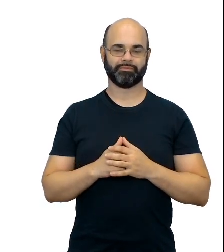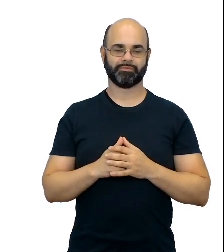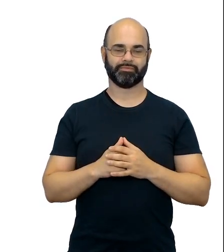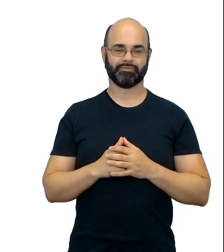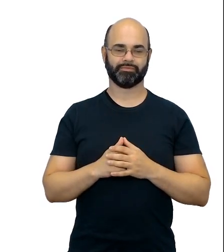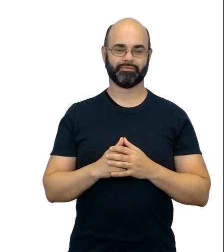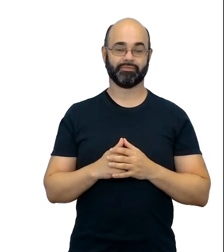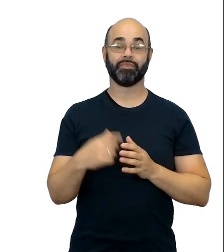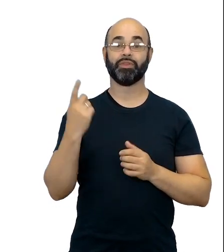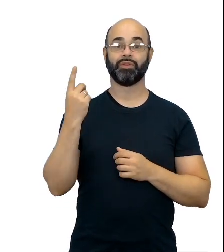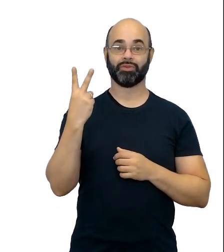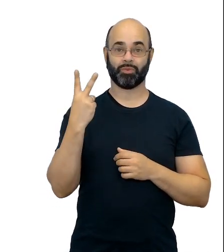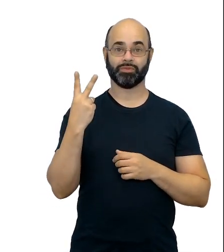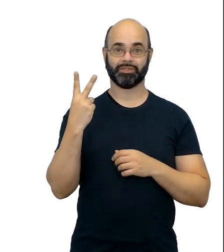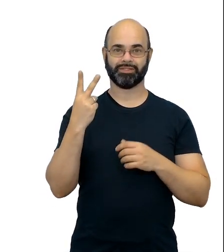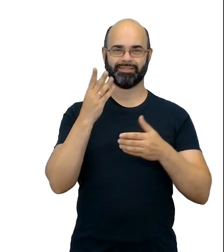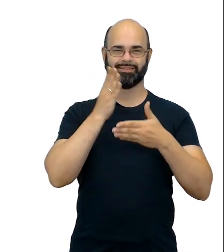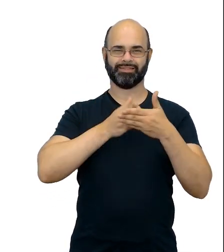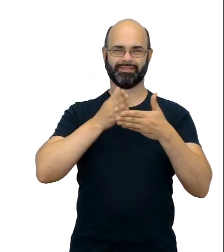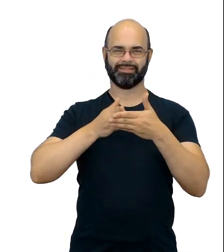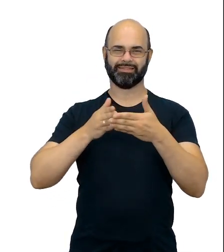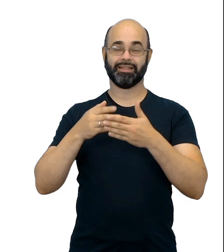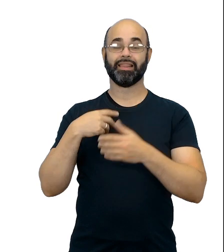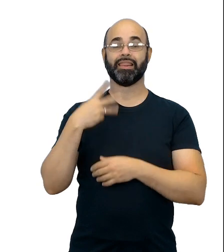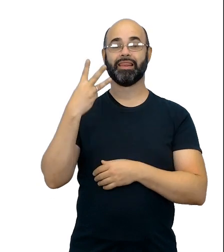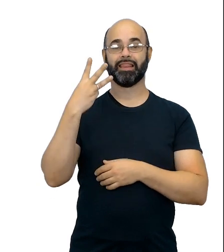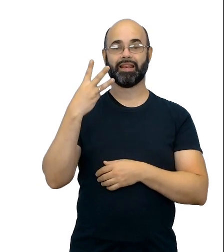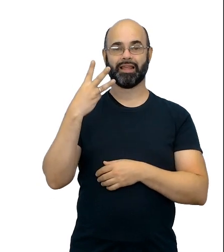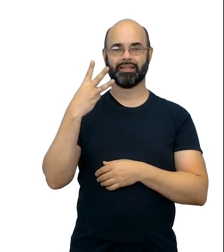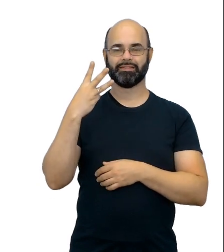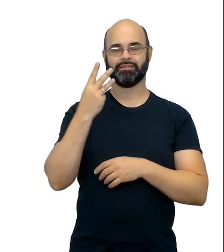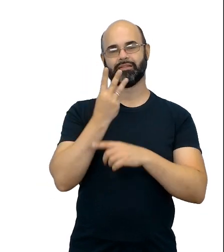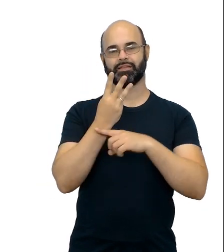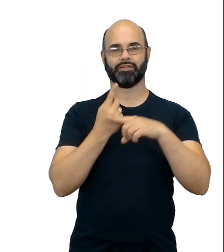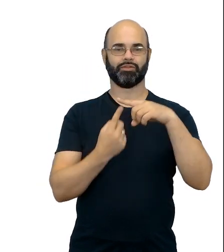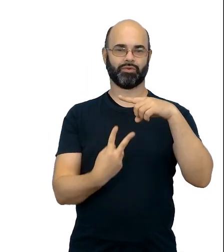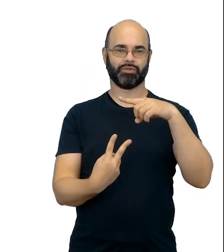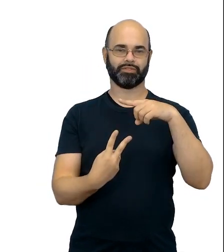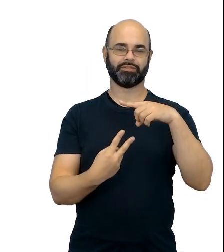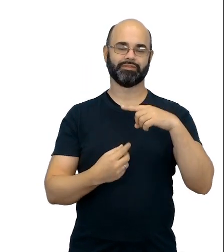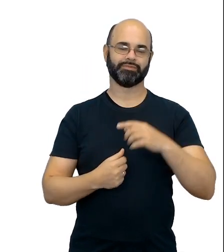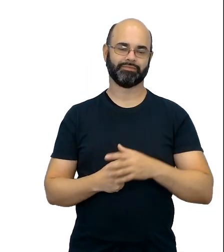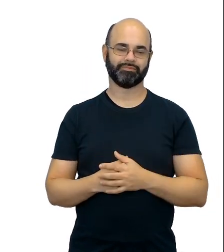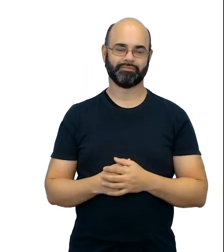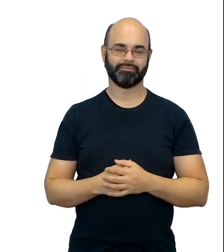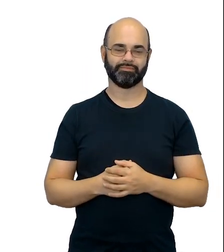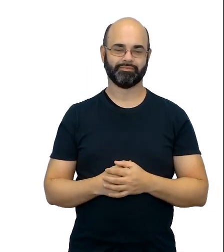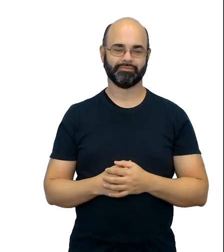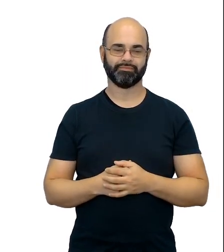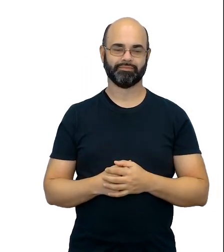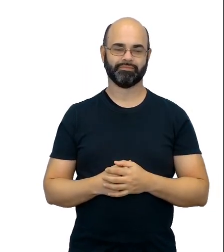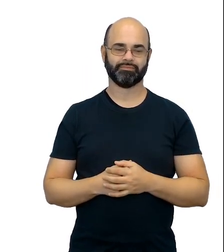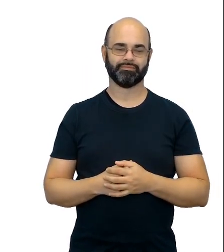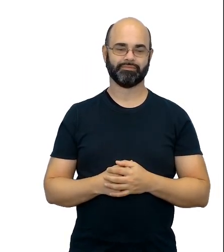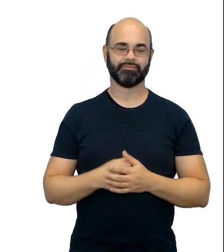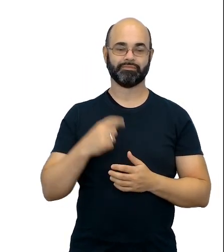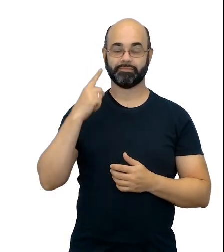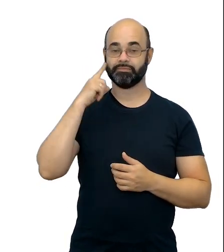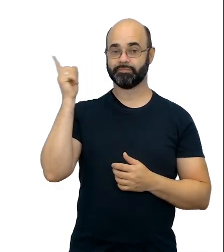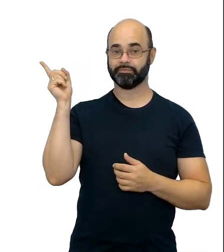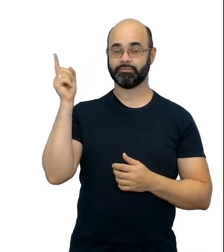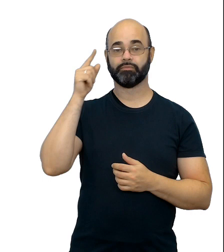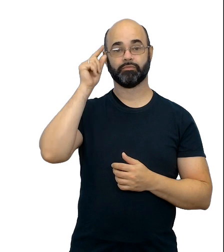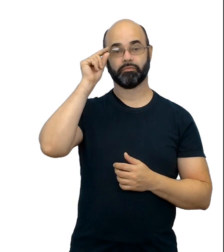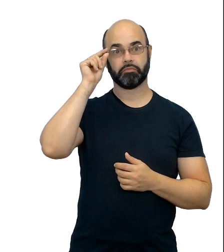12 partes, eu pintei 3 dozeavos. E aqui que eu falei aquilo com vocês. Pode ter estudante